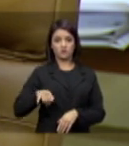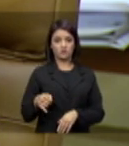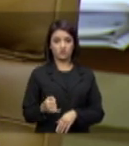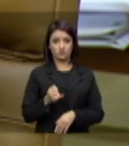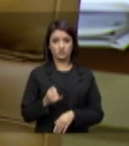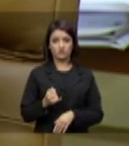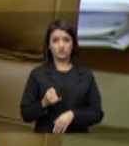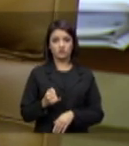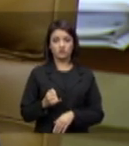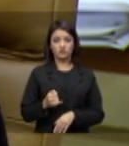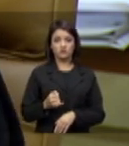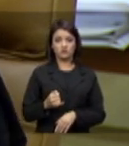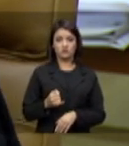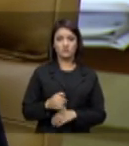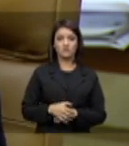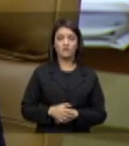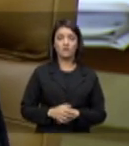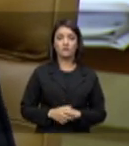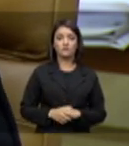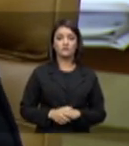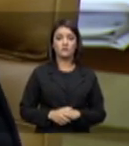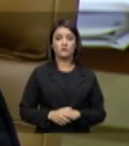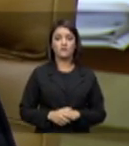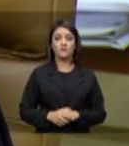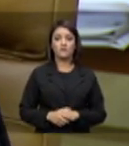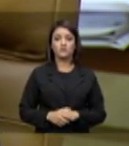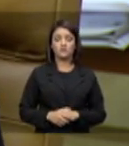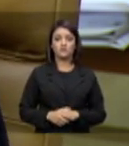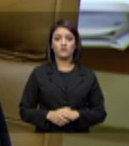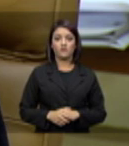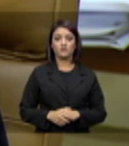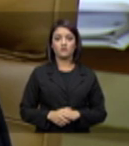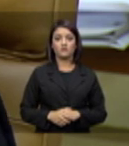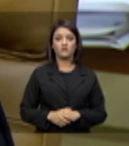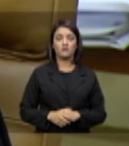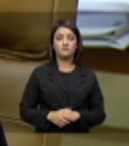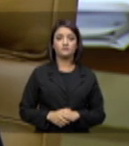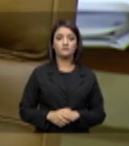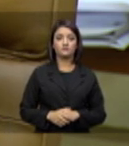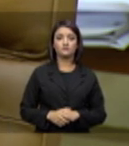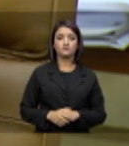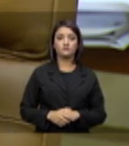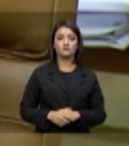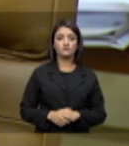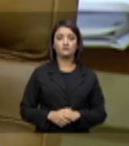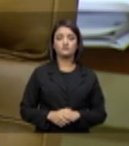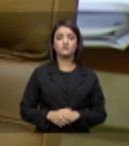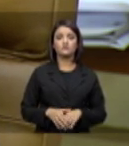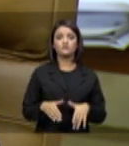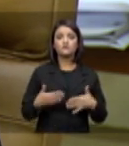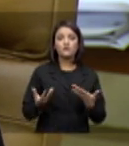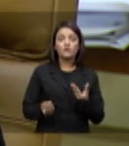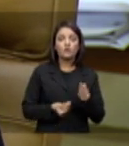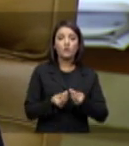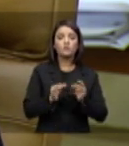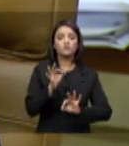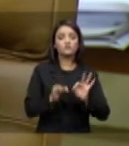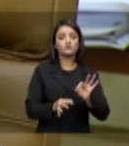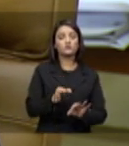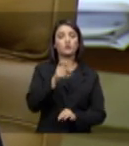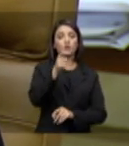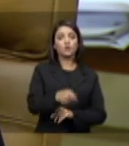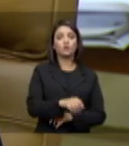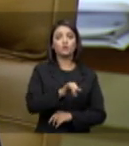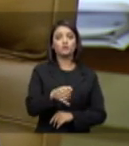justiça estou me referindo a a conduta o comportamento um dos magistrados e